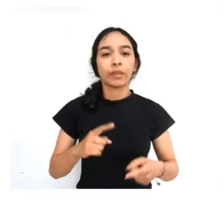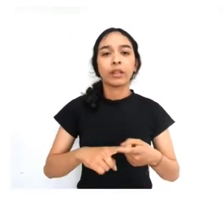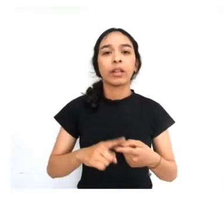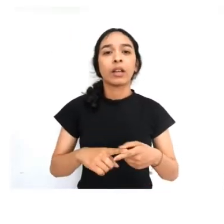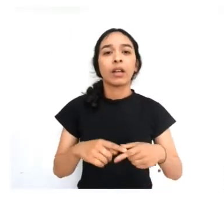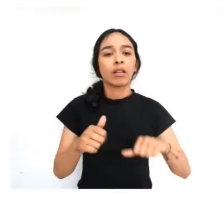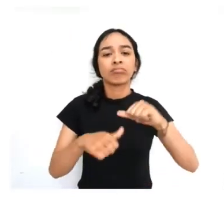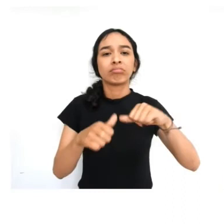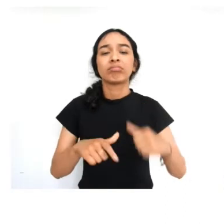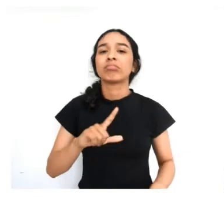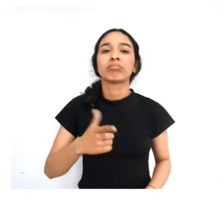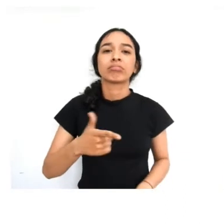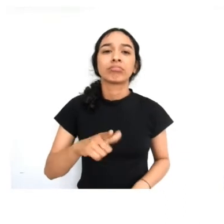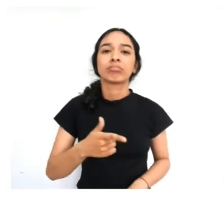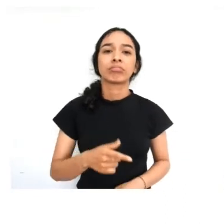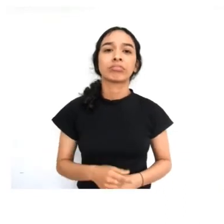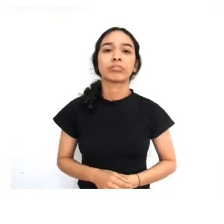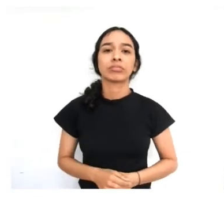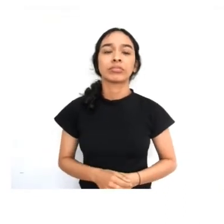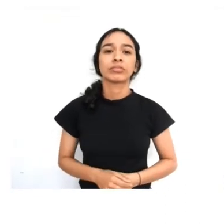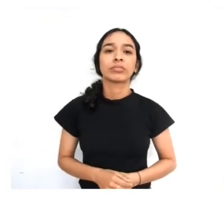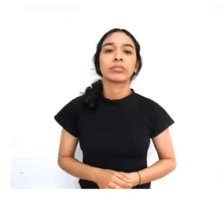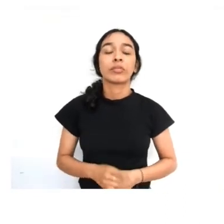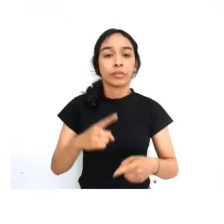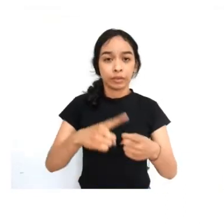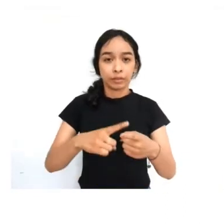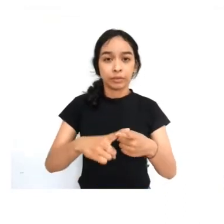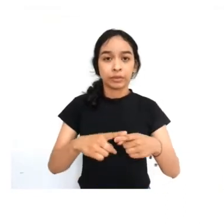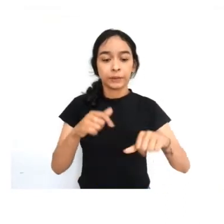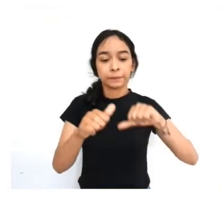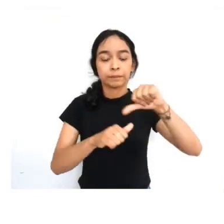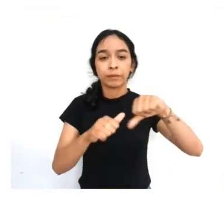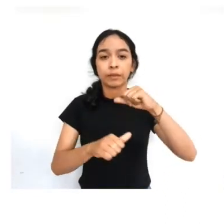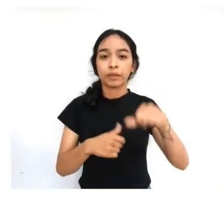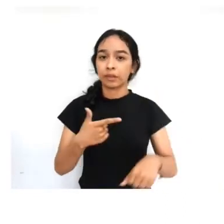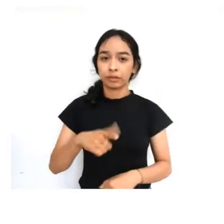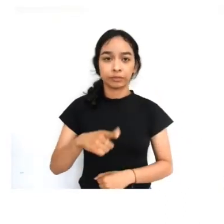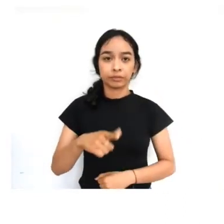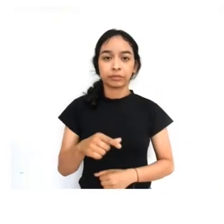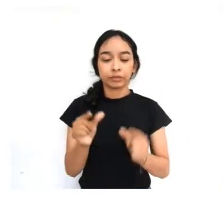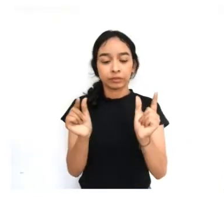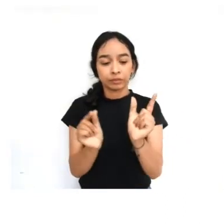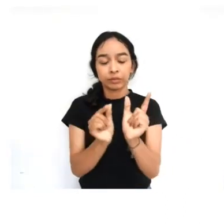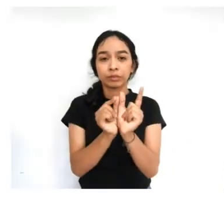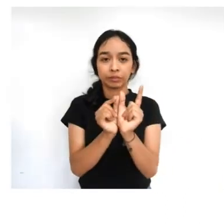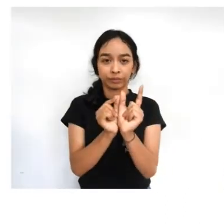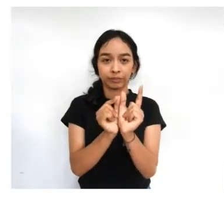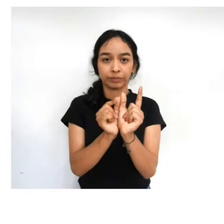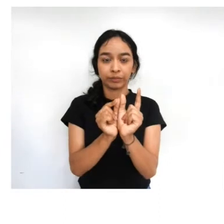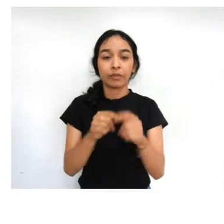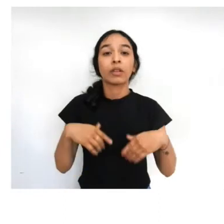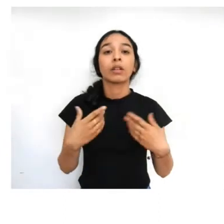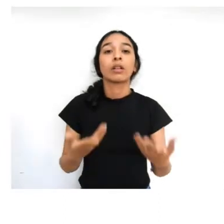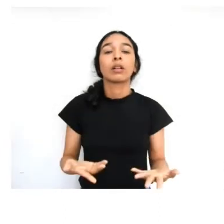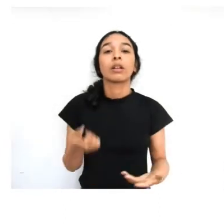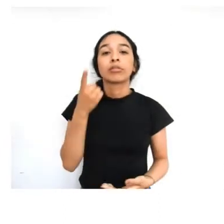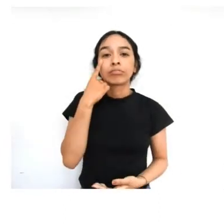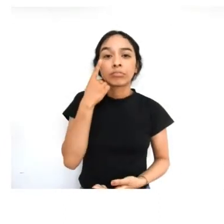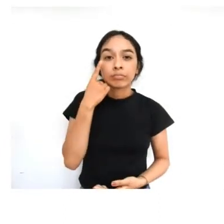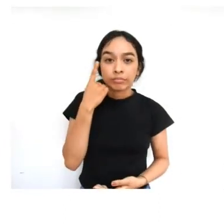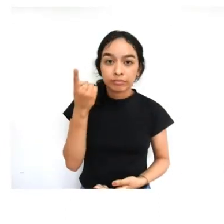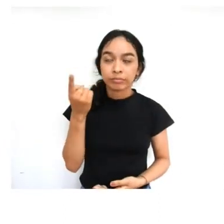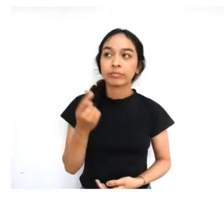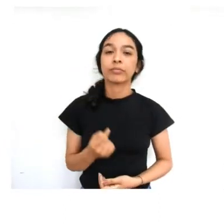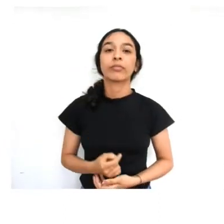houve nenhuma alteração? Porque não houve alteração na desinência. Ou seja, se